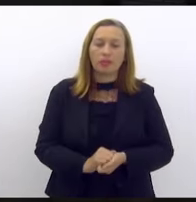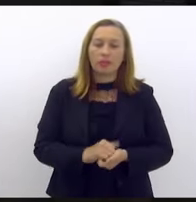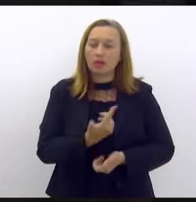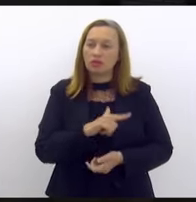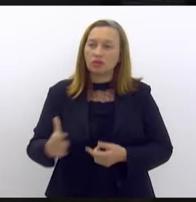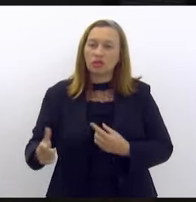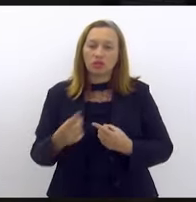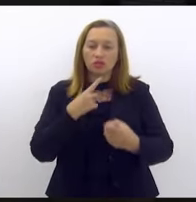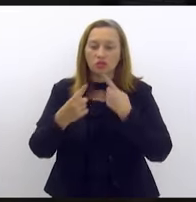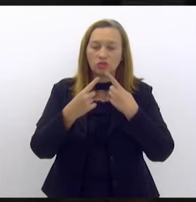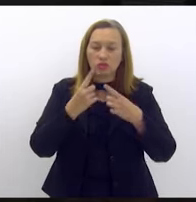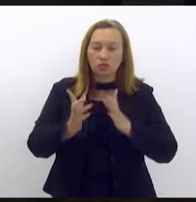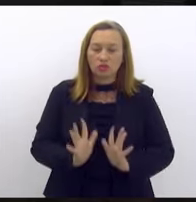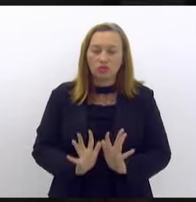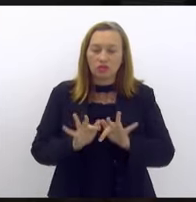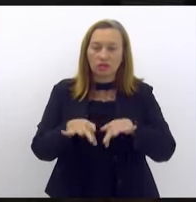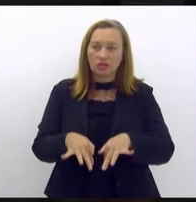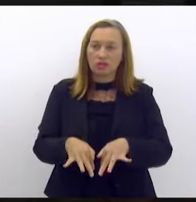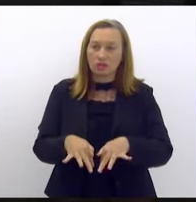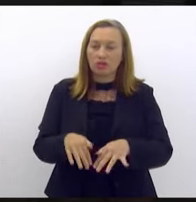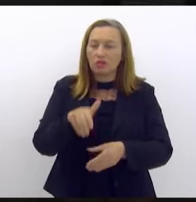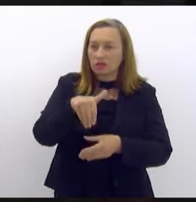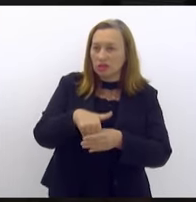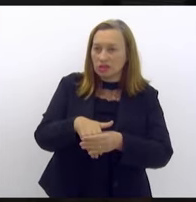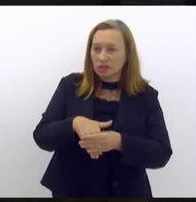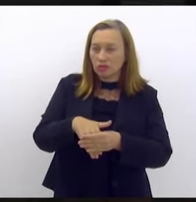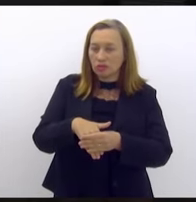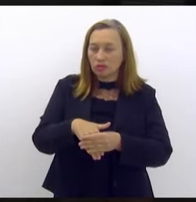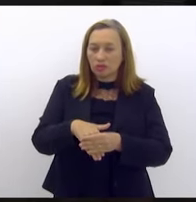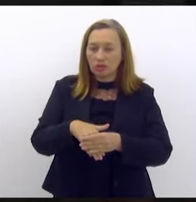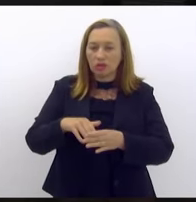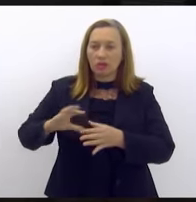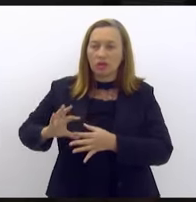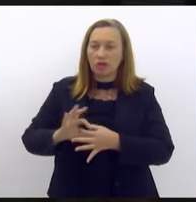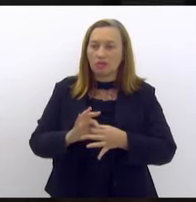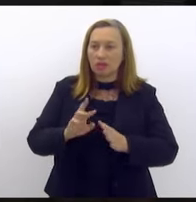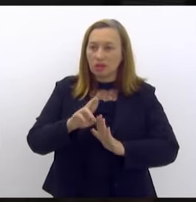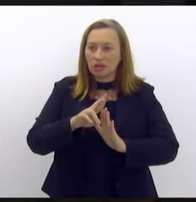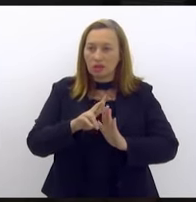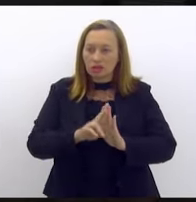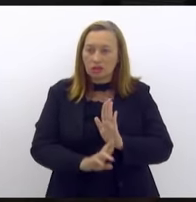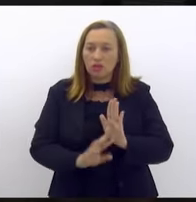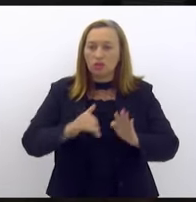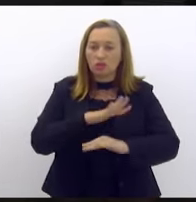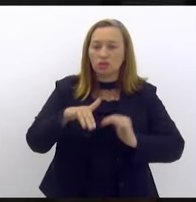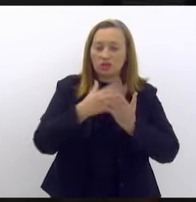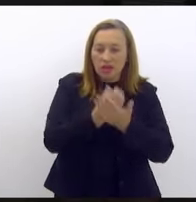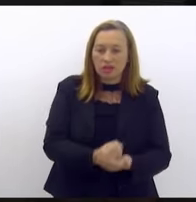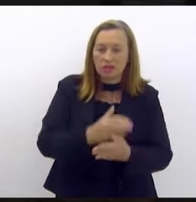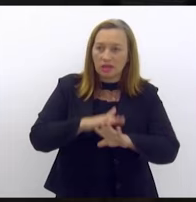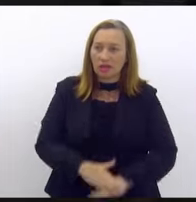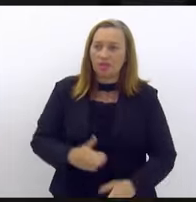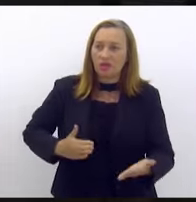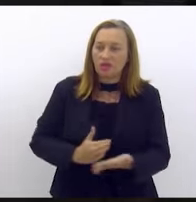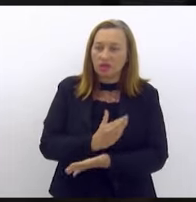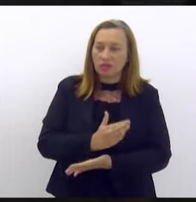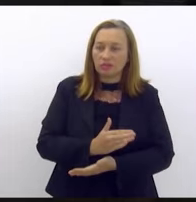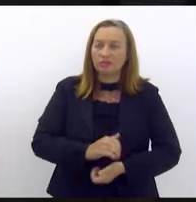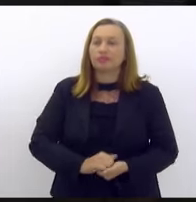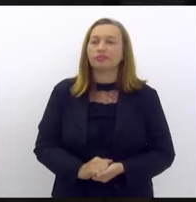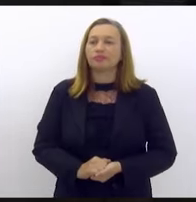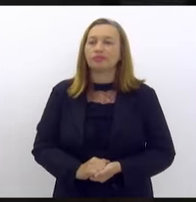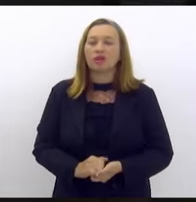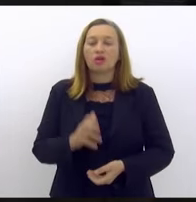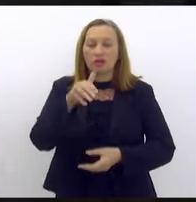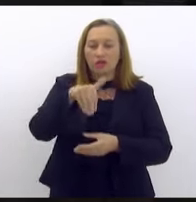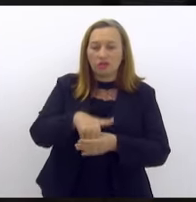havendo quem queira discutir, encerrada a discussão. Em votação, a emenda de redação. Os senhores que aprovam permaneçam como estão. Aprovado.